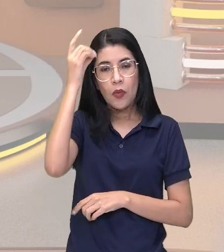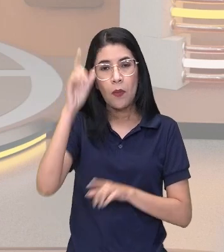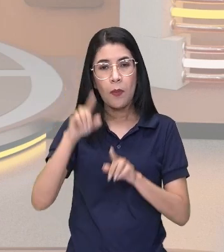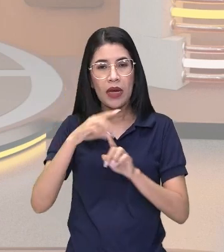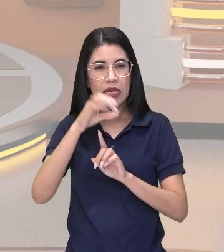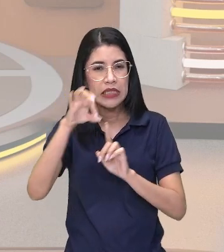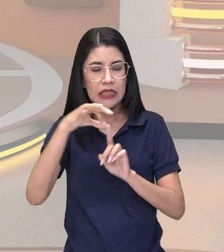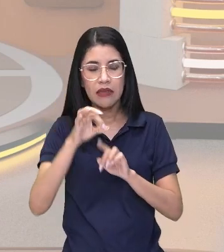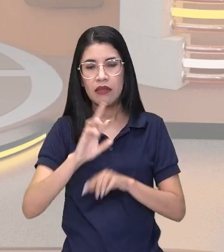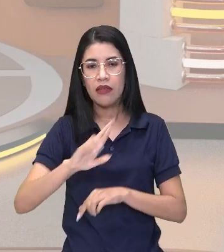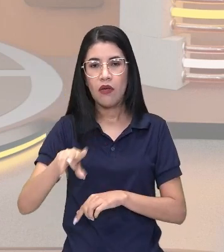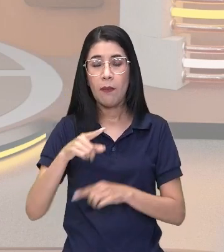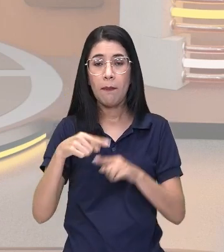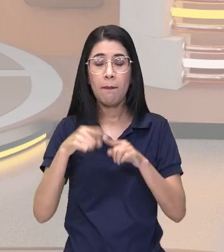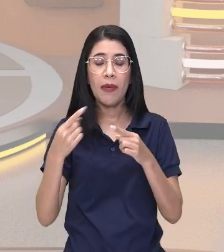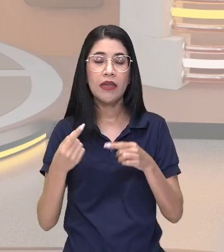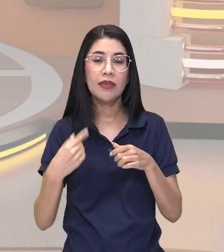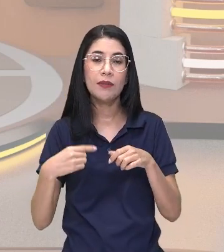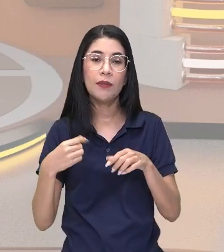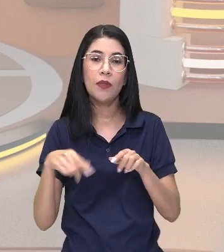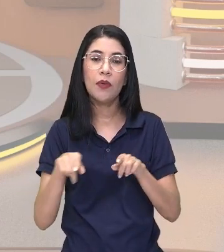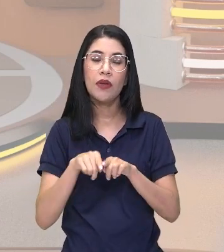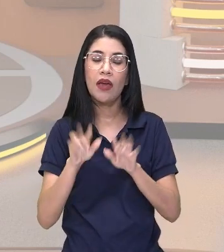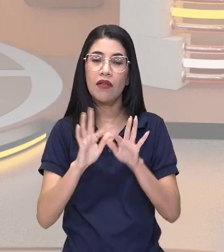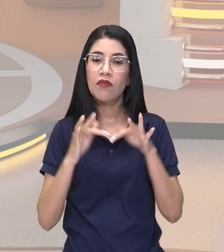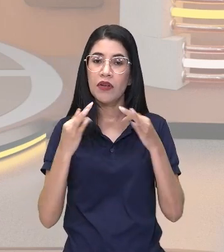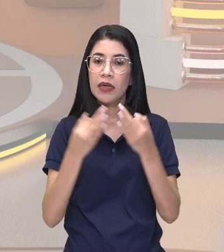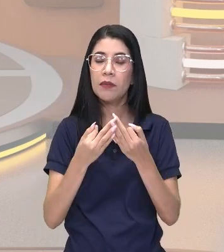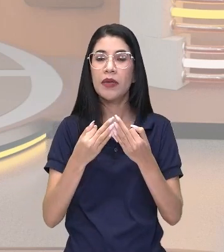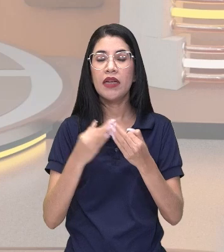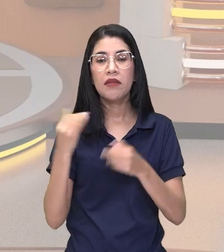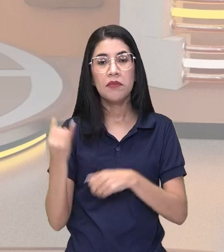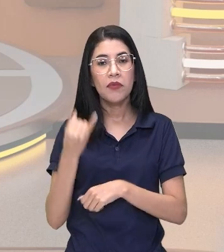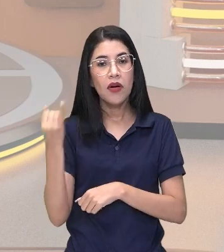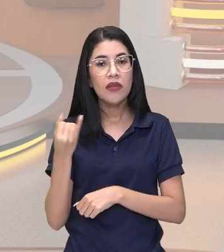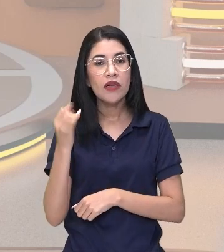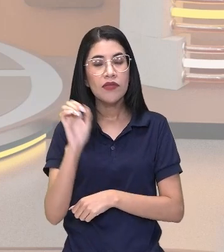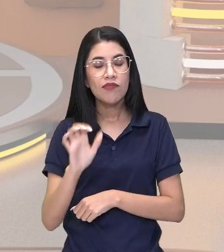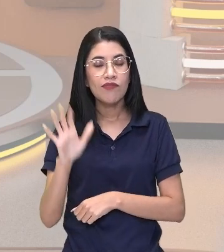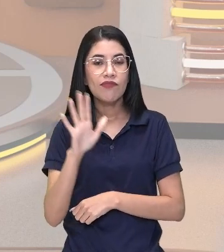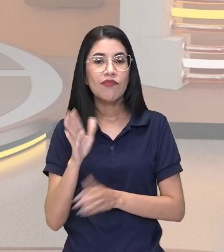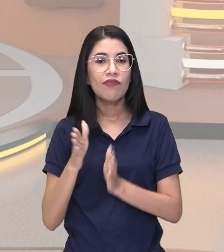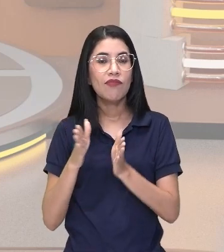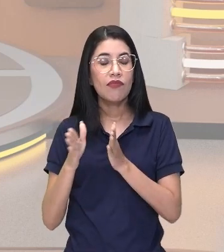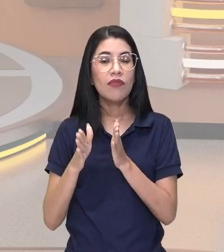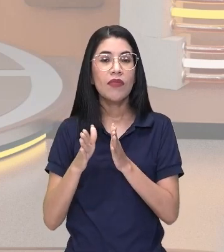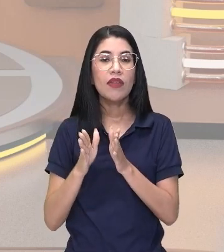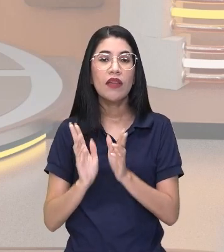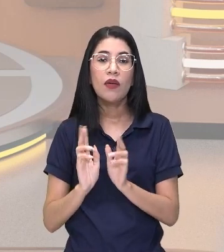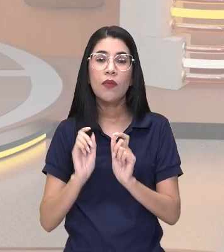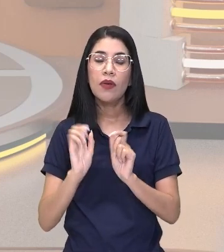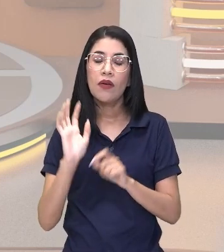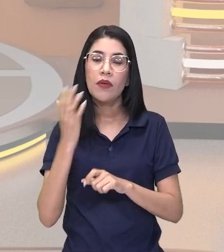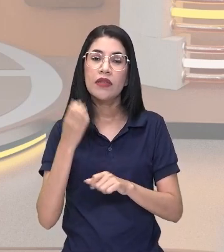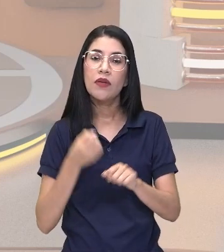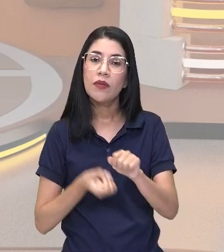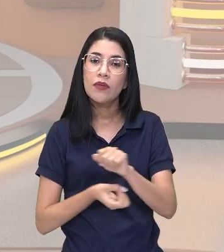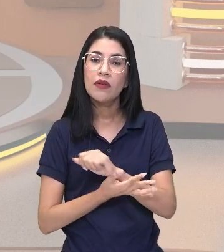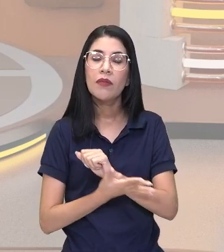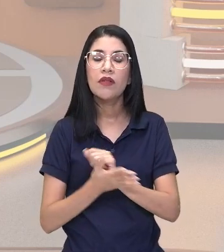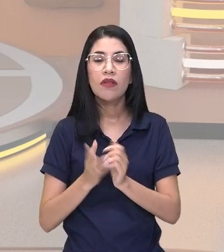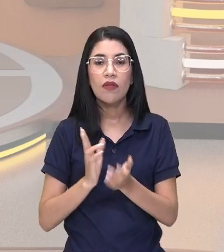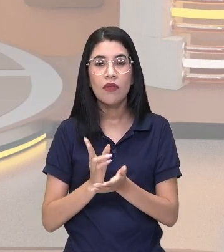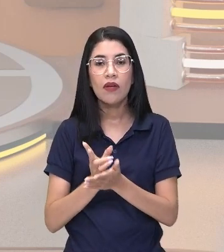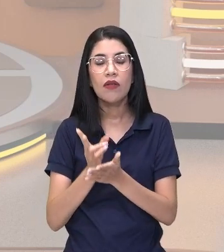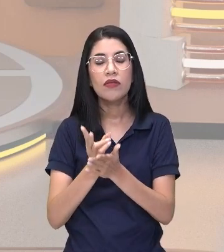por pertencerem a famílias importantes ali da Europa naquele momento. E isso fez com que a corrupção se instalasse no centro